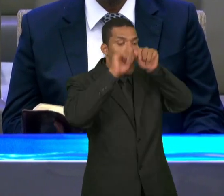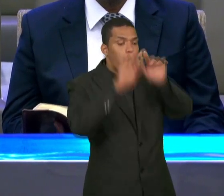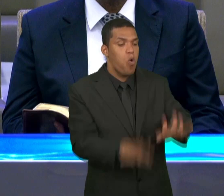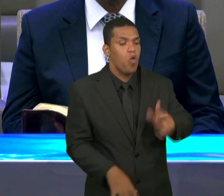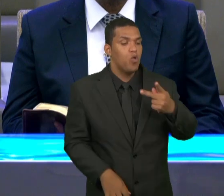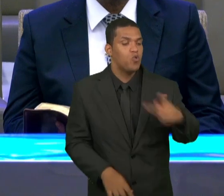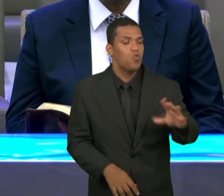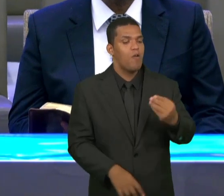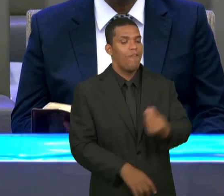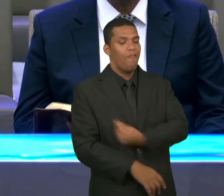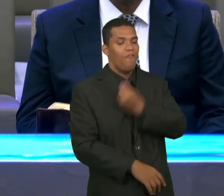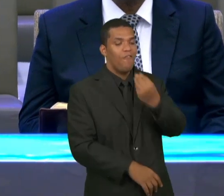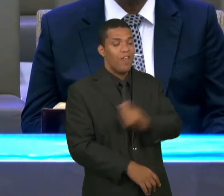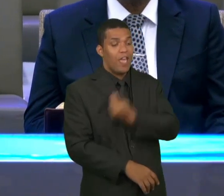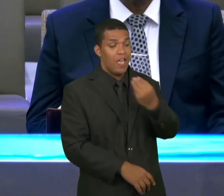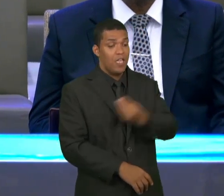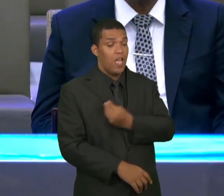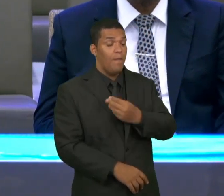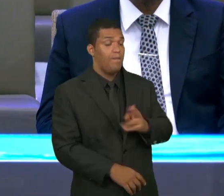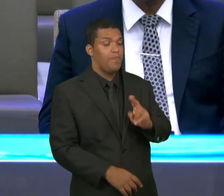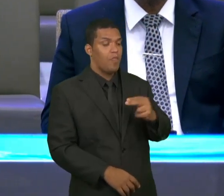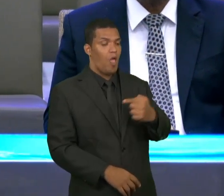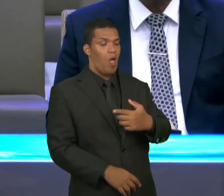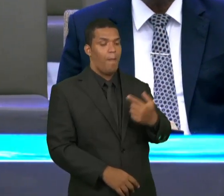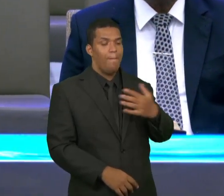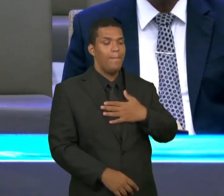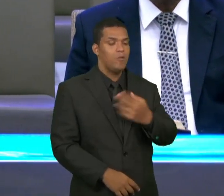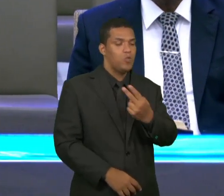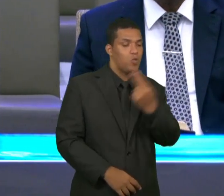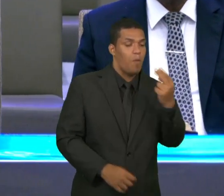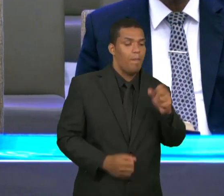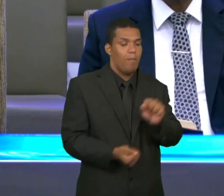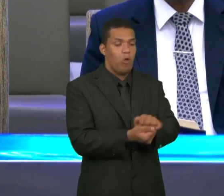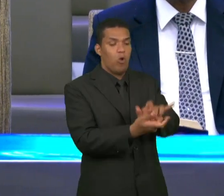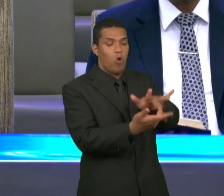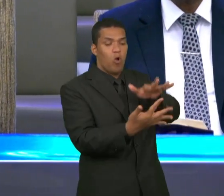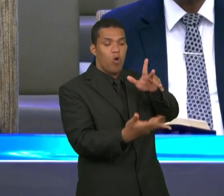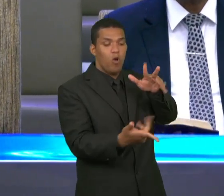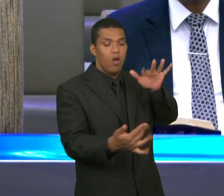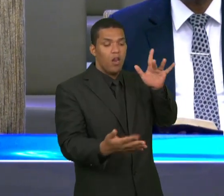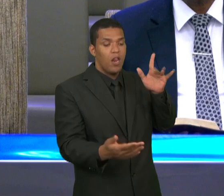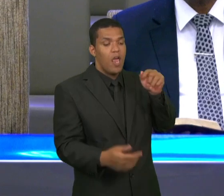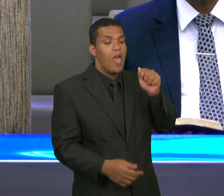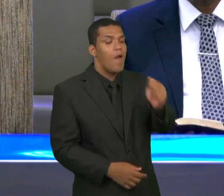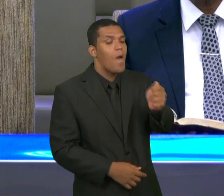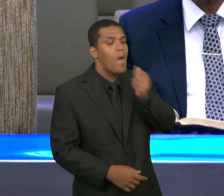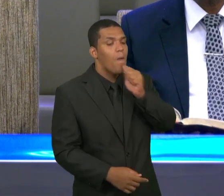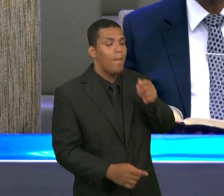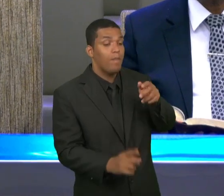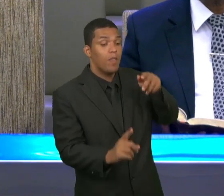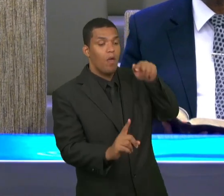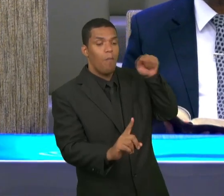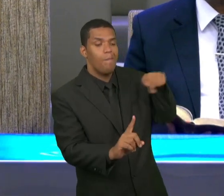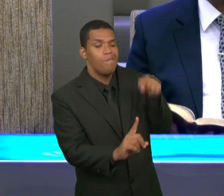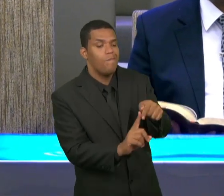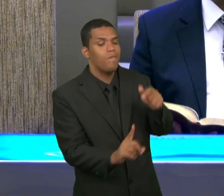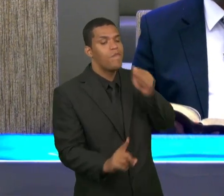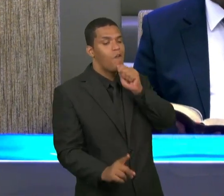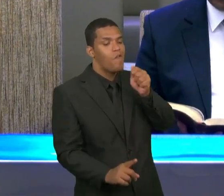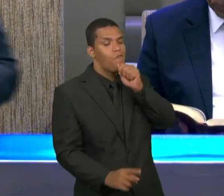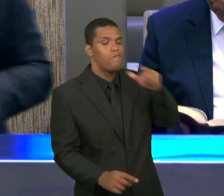o meu nome seja glorificado, o Senhor te diz hoje, ainda há um propósito na tua